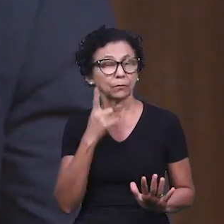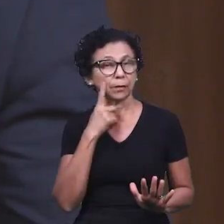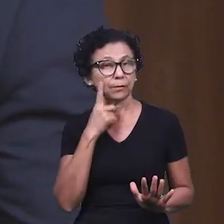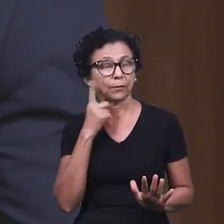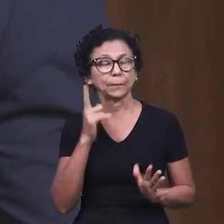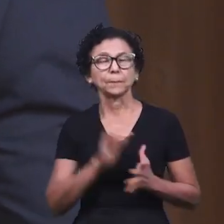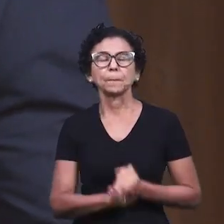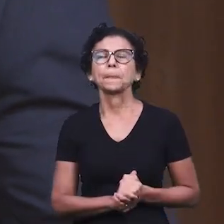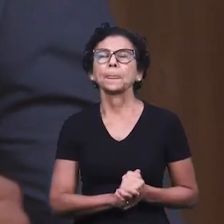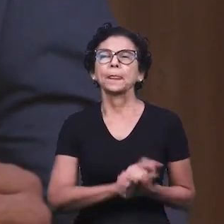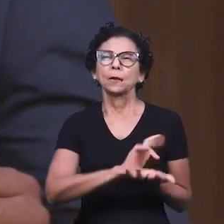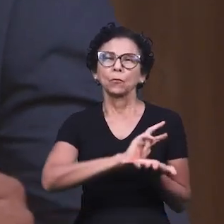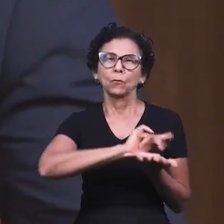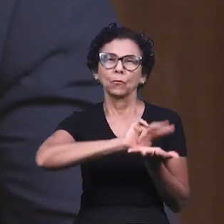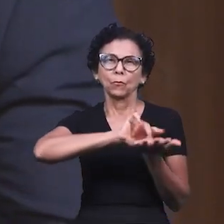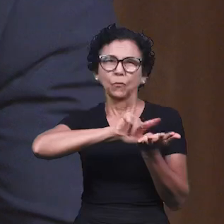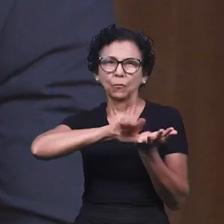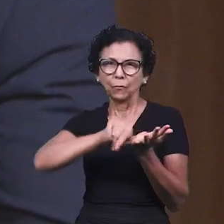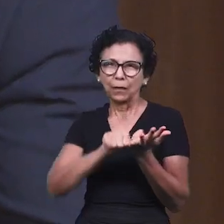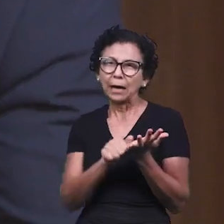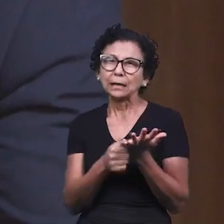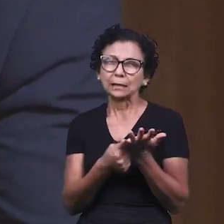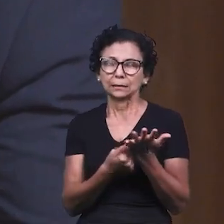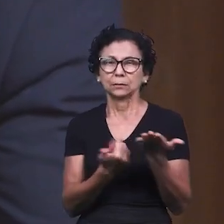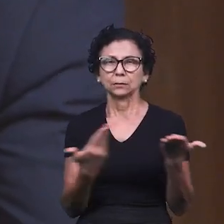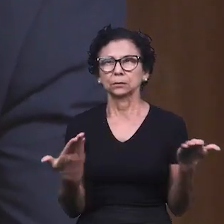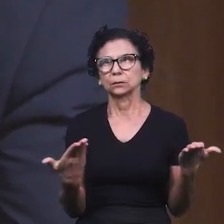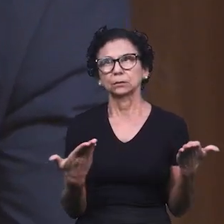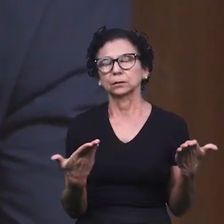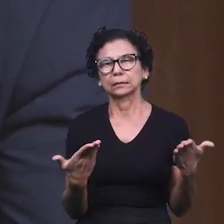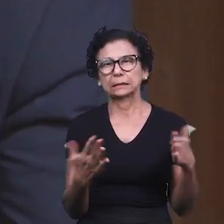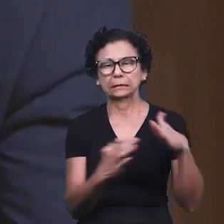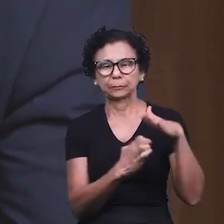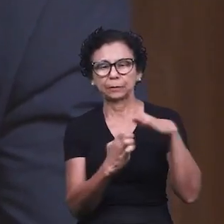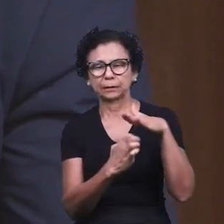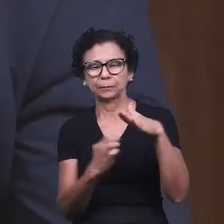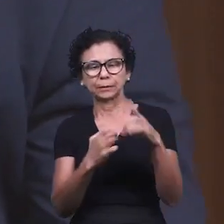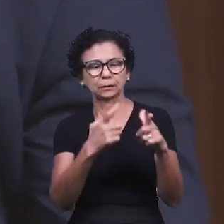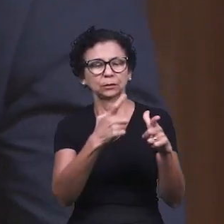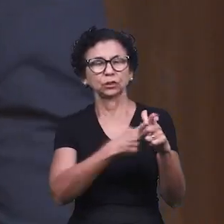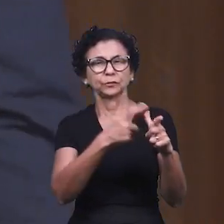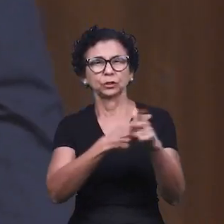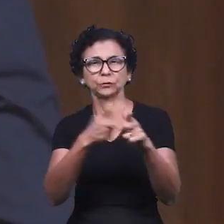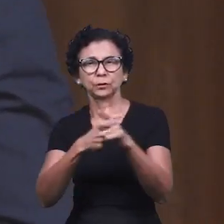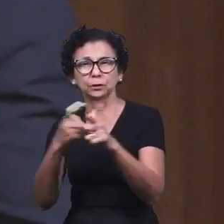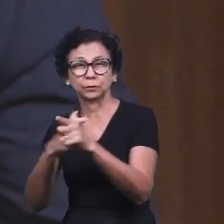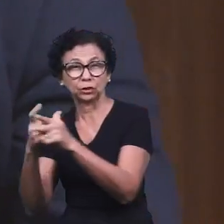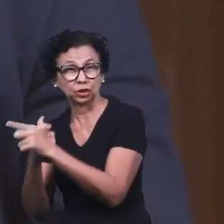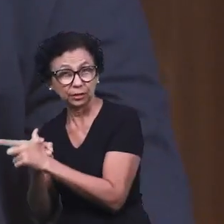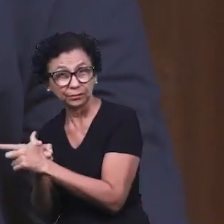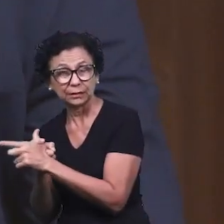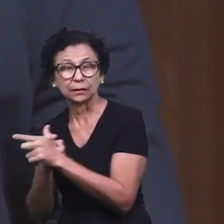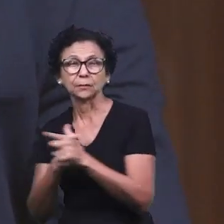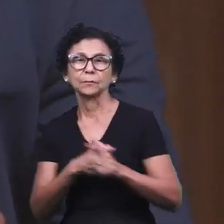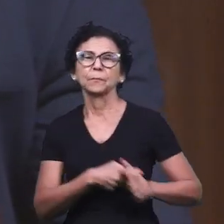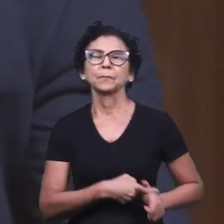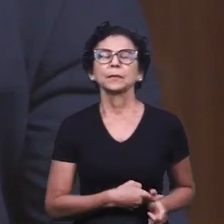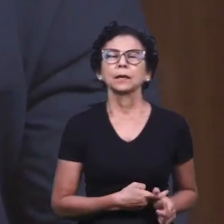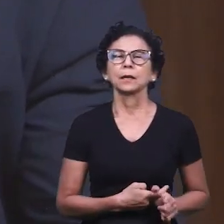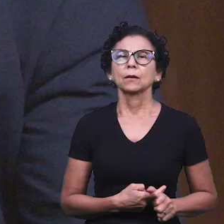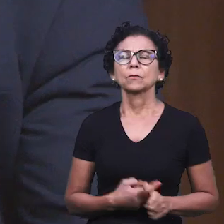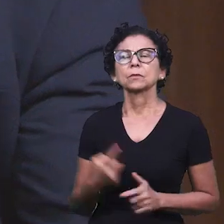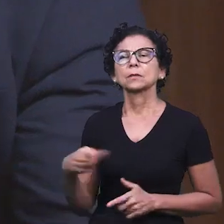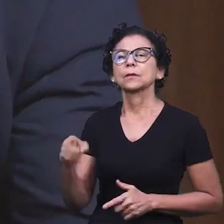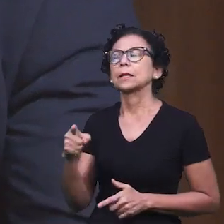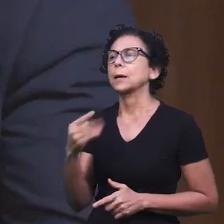esses credores, eles são unidos em uma só dívida. Então, o consumidor, ele não vai ter que